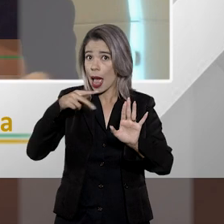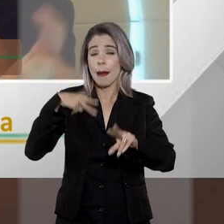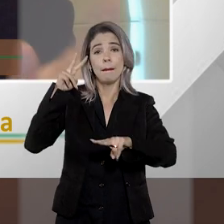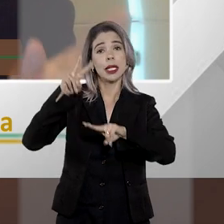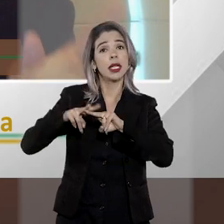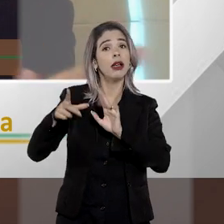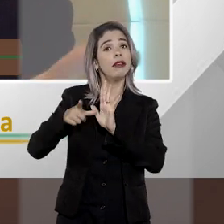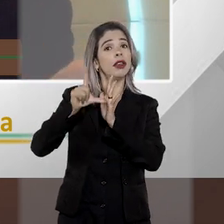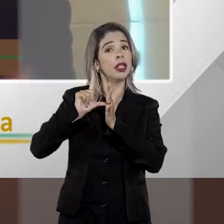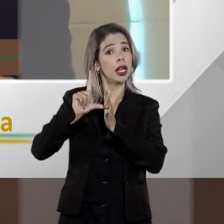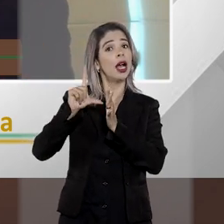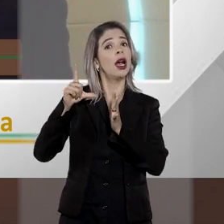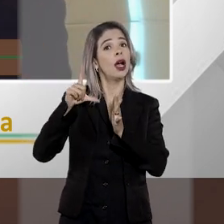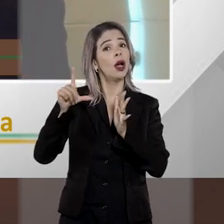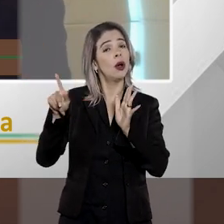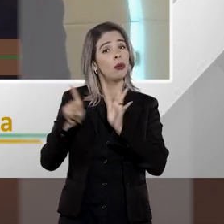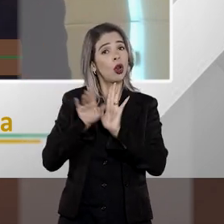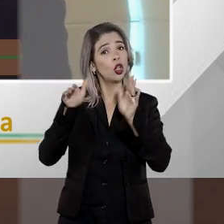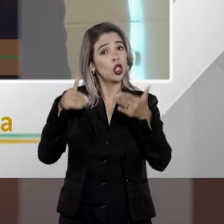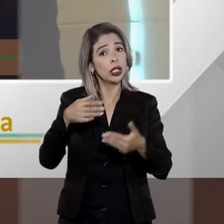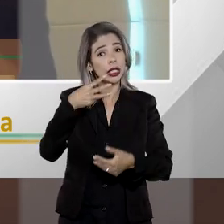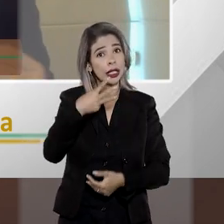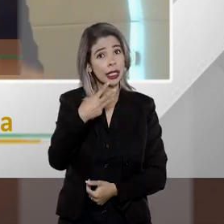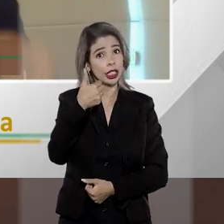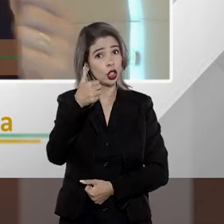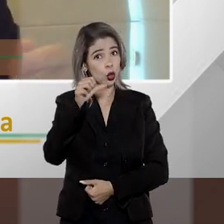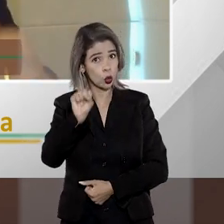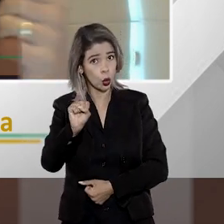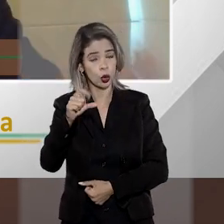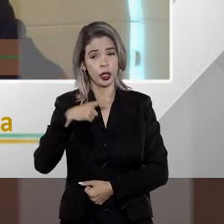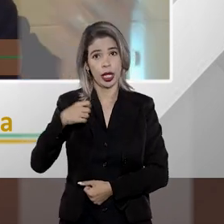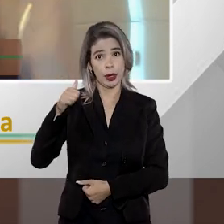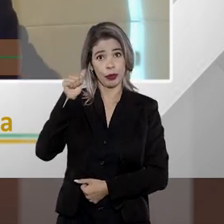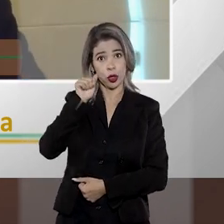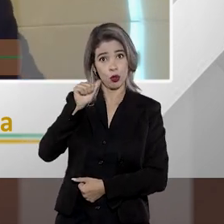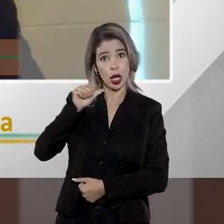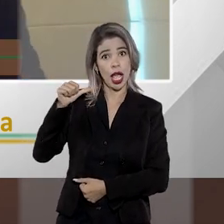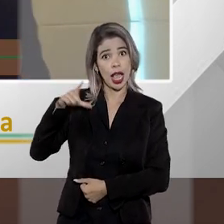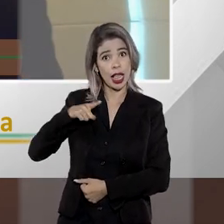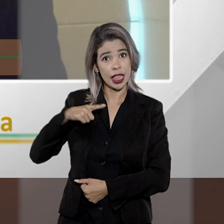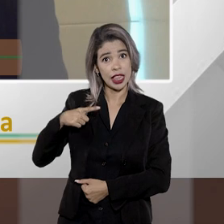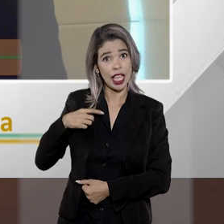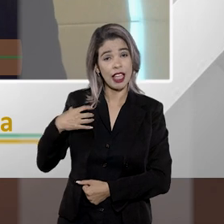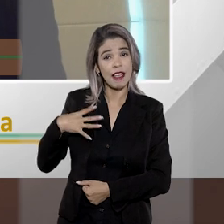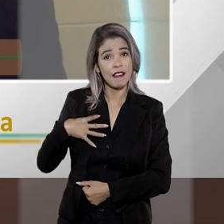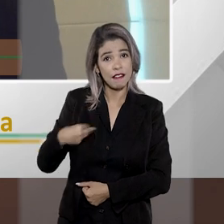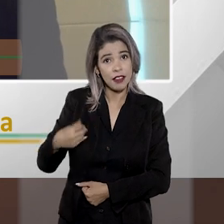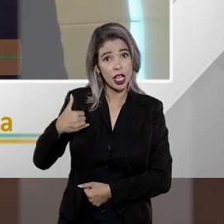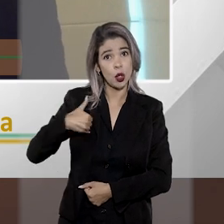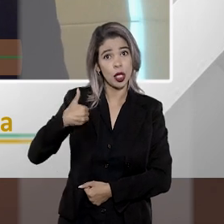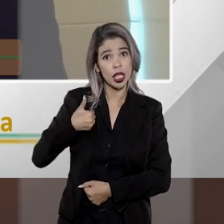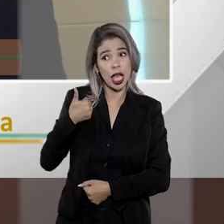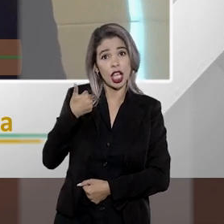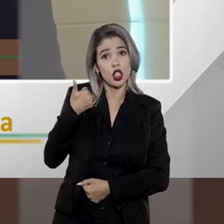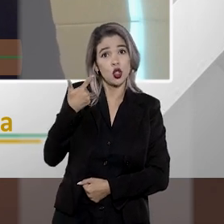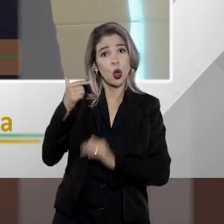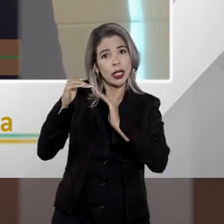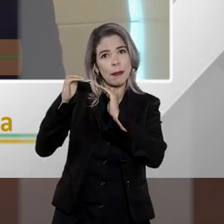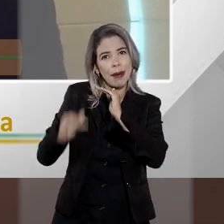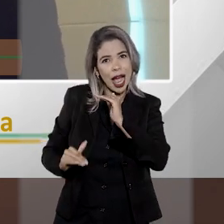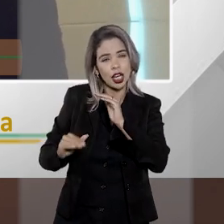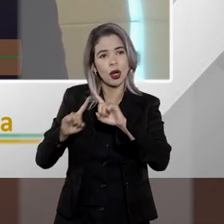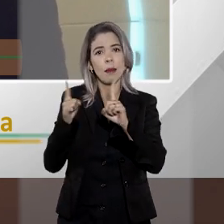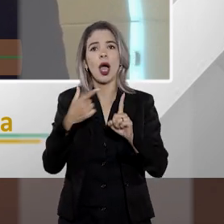prisões preventivas relacionadas ao 318, nós temos uma mulher com filho de até 12 anos de idade incompletos. Já em relação ao